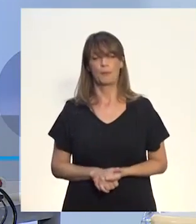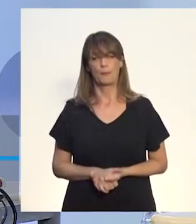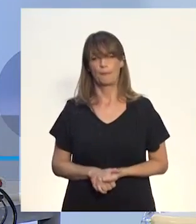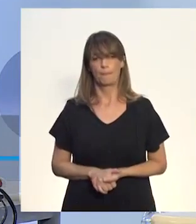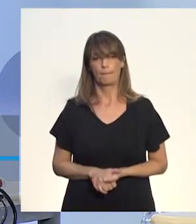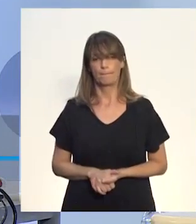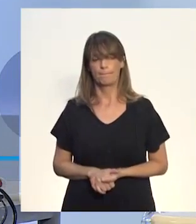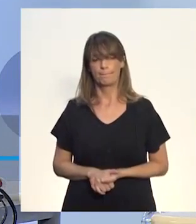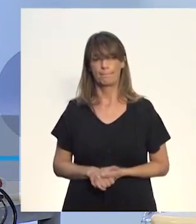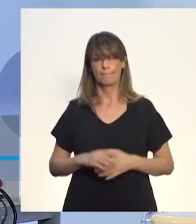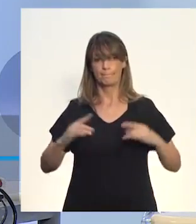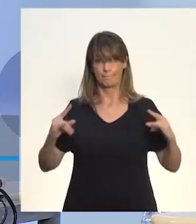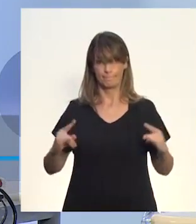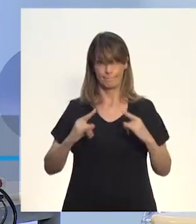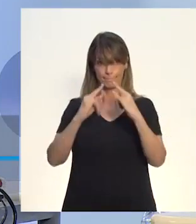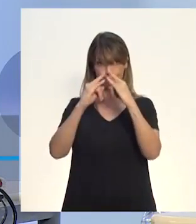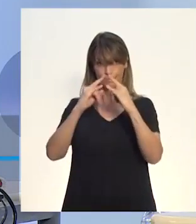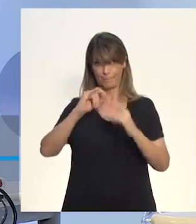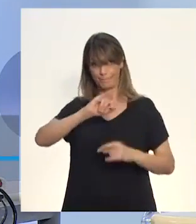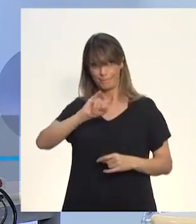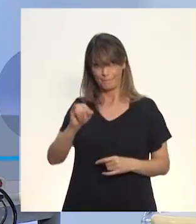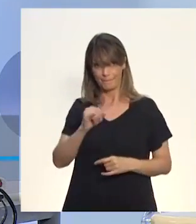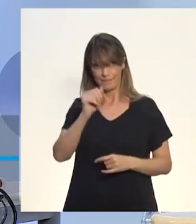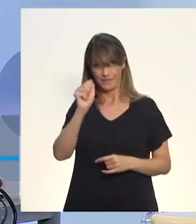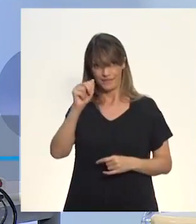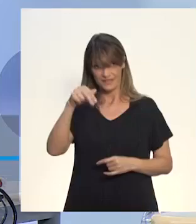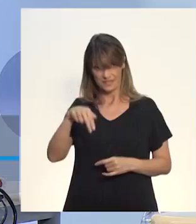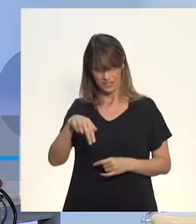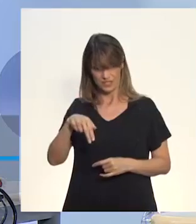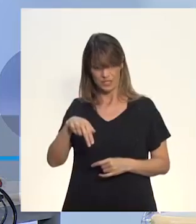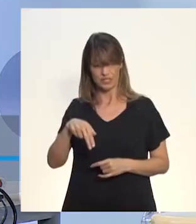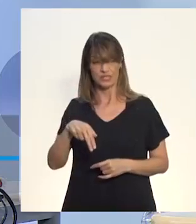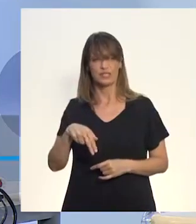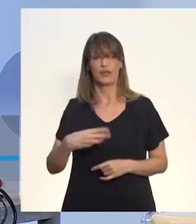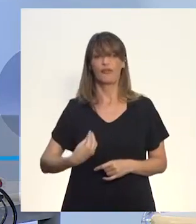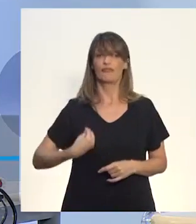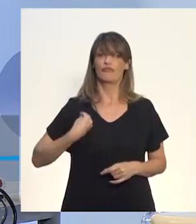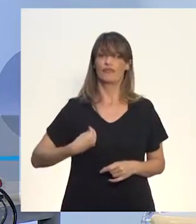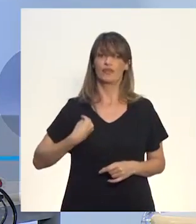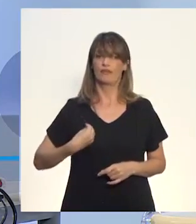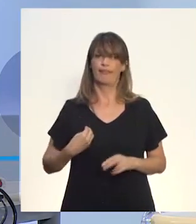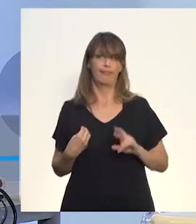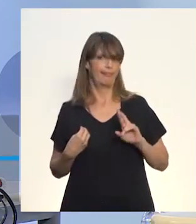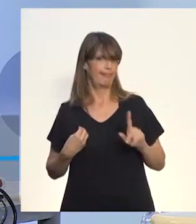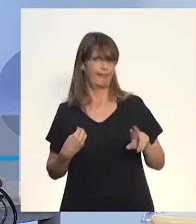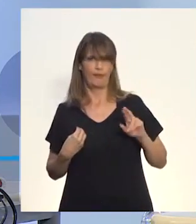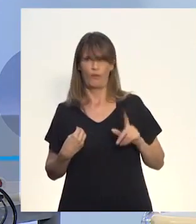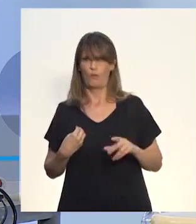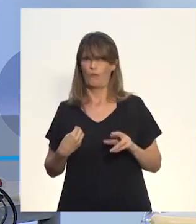a Paris que Jean Valjean vivenciava não era essa